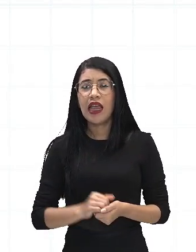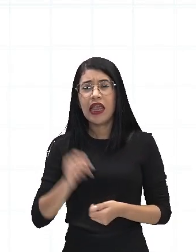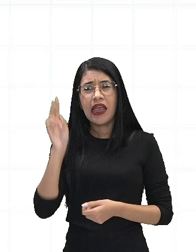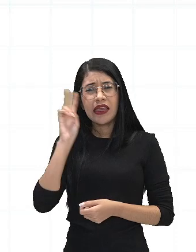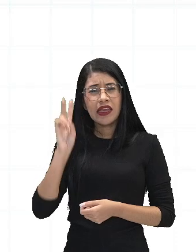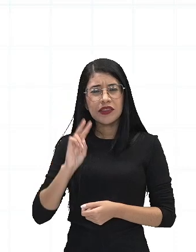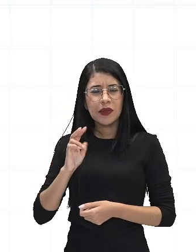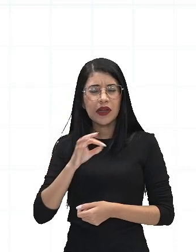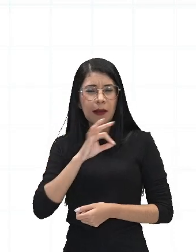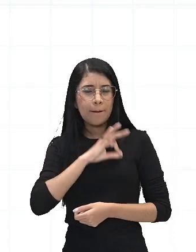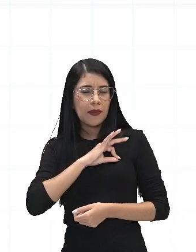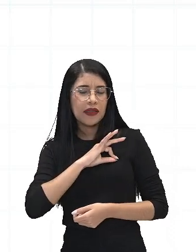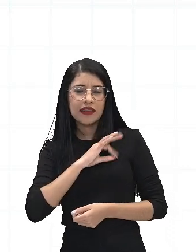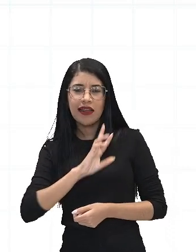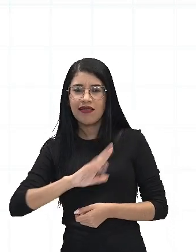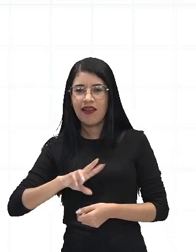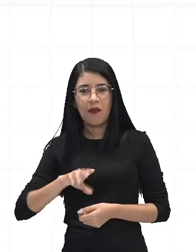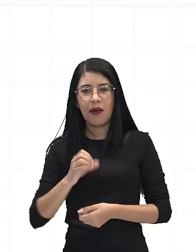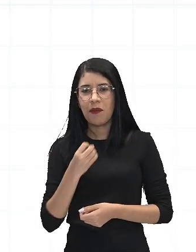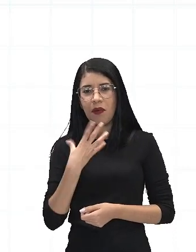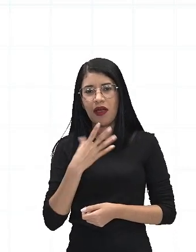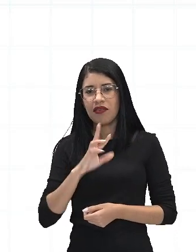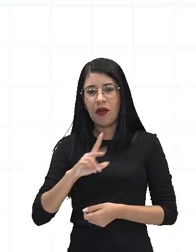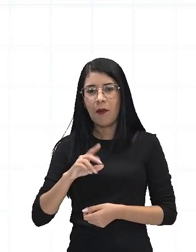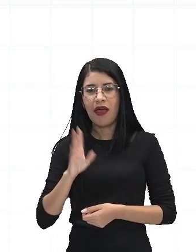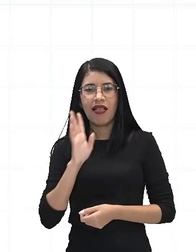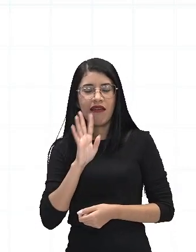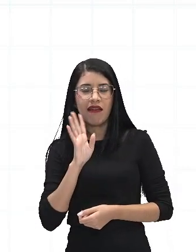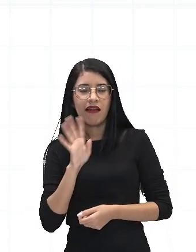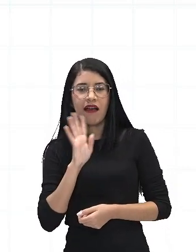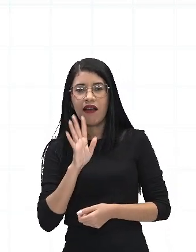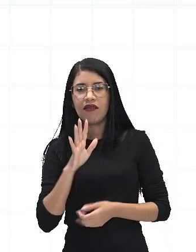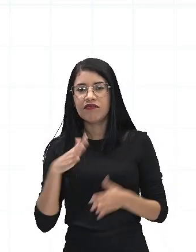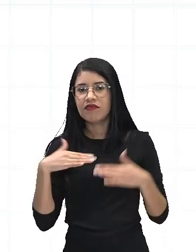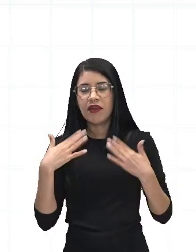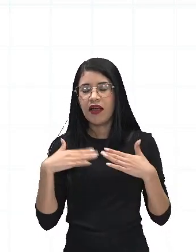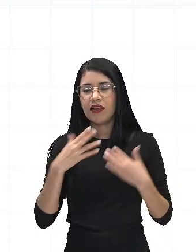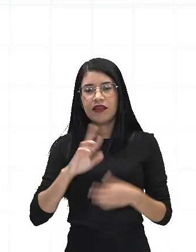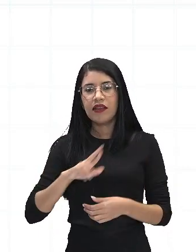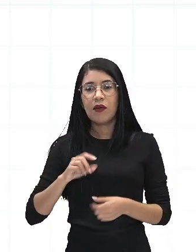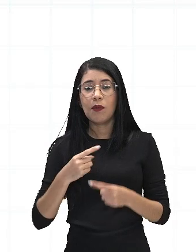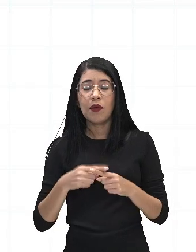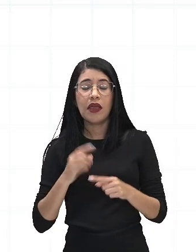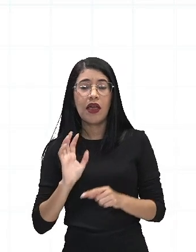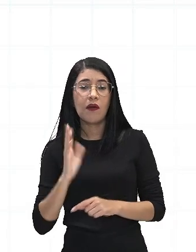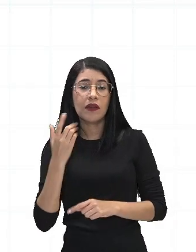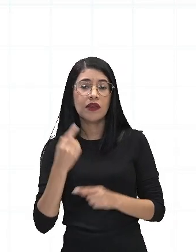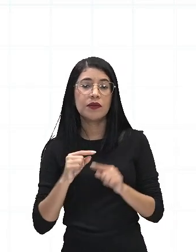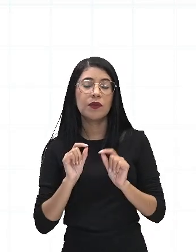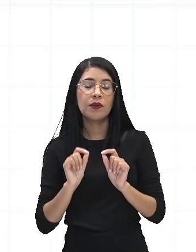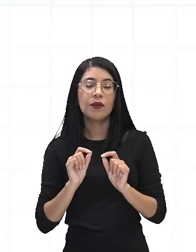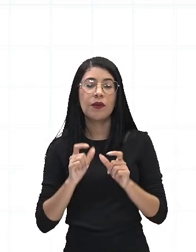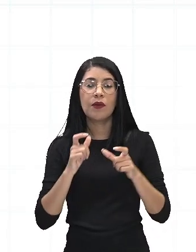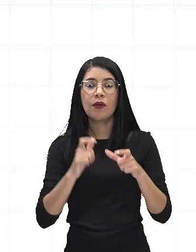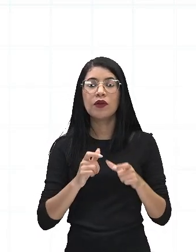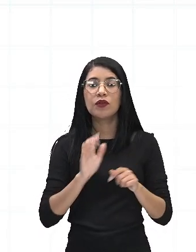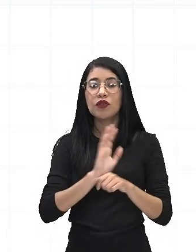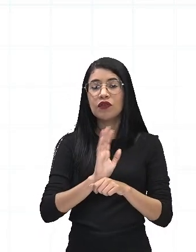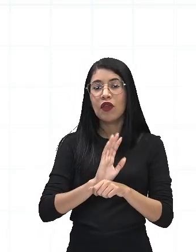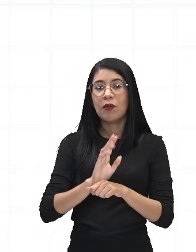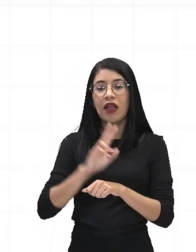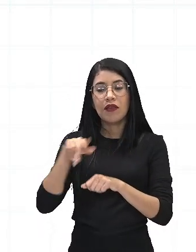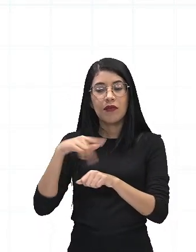é empolgante, não é legal, não é atrativo, porque isso já é feito lá nos filmes hollywoodianos. E quais são as palavras